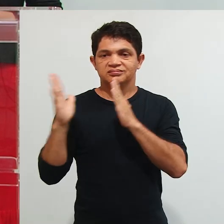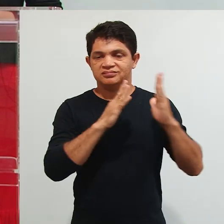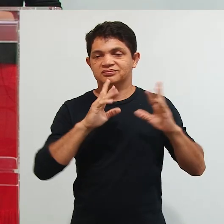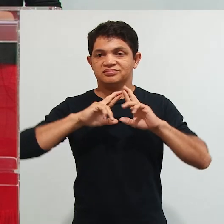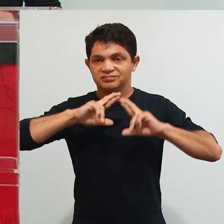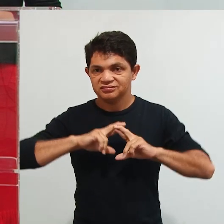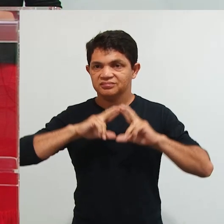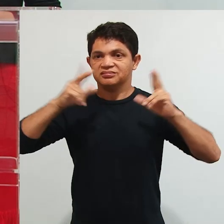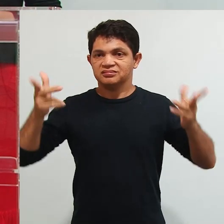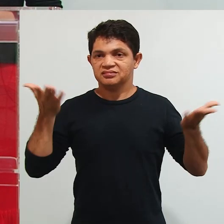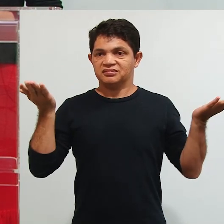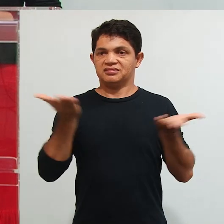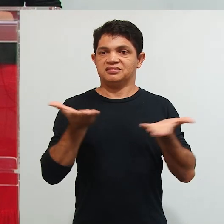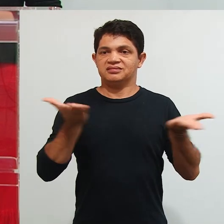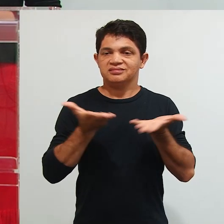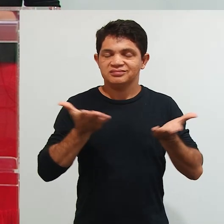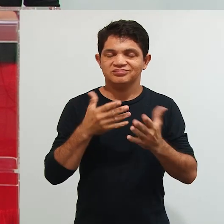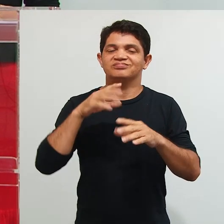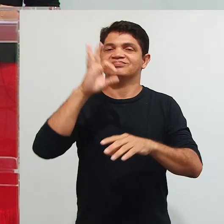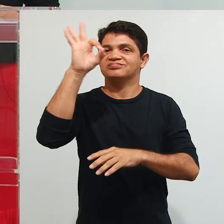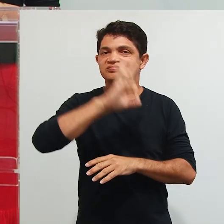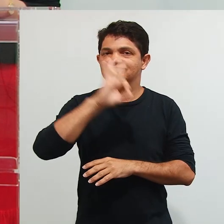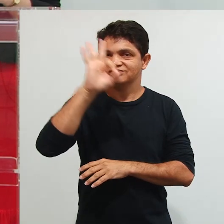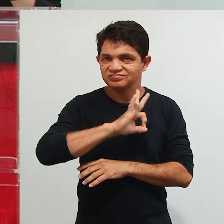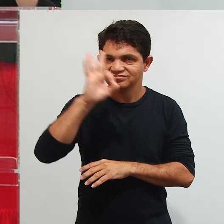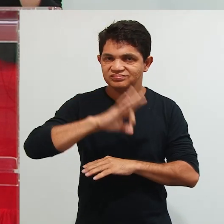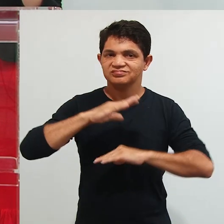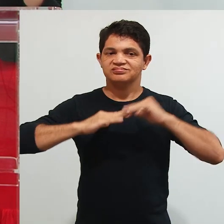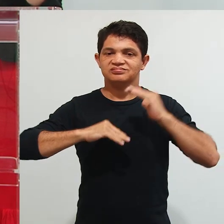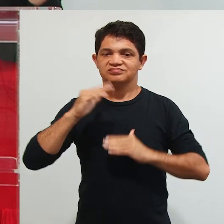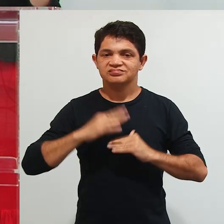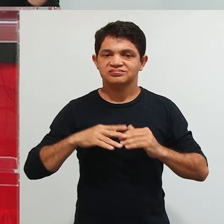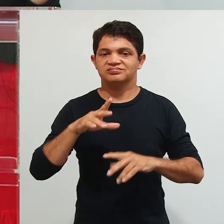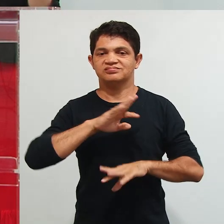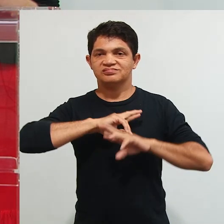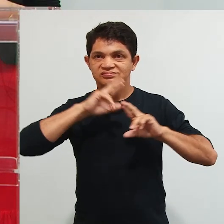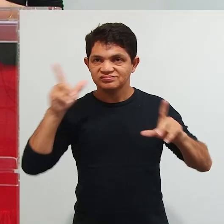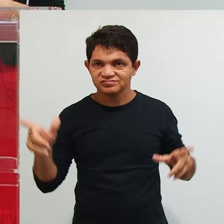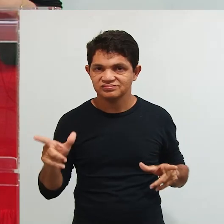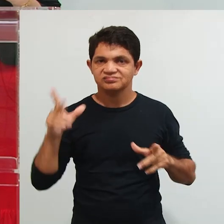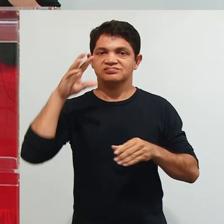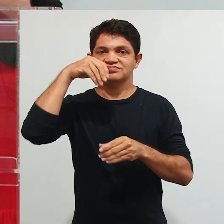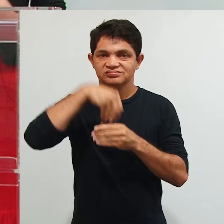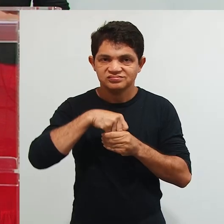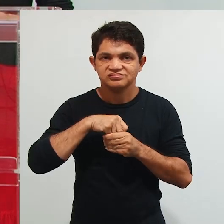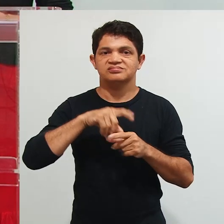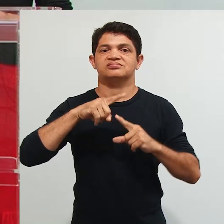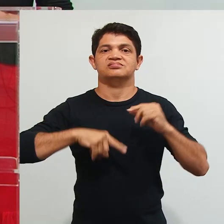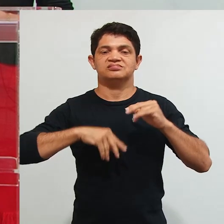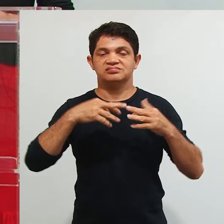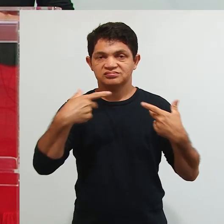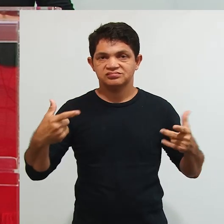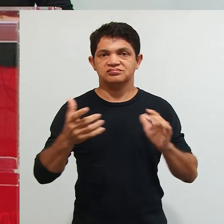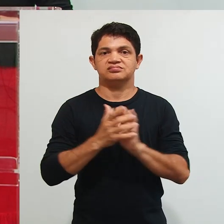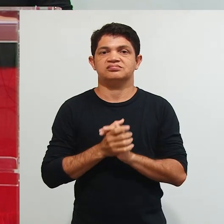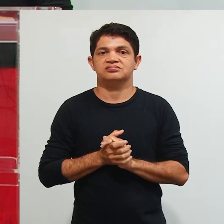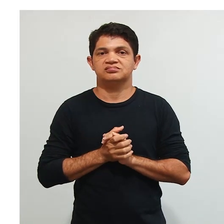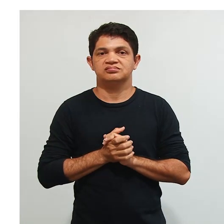estar agora, essa porcentagem, e considerando que nós passamos por uma pandemia